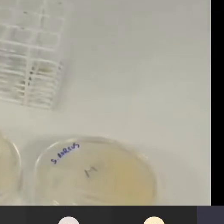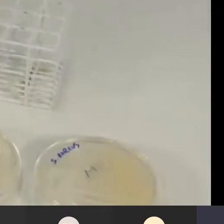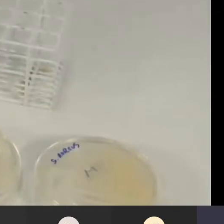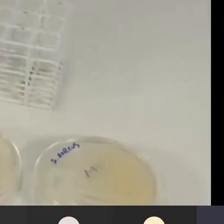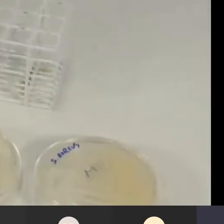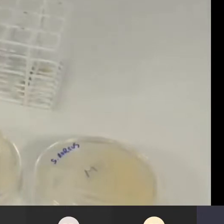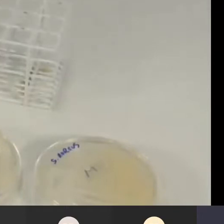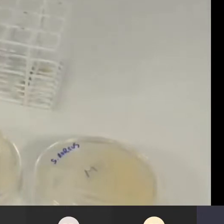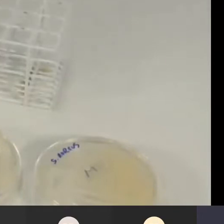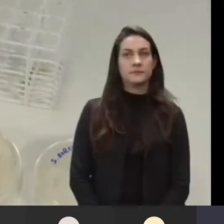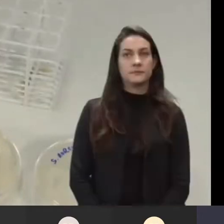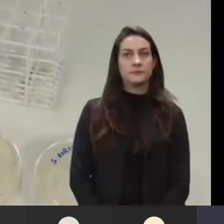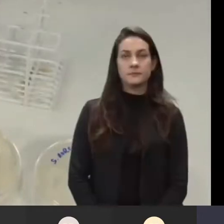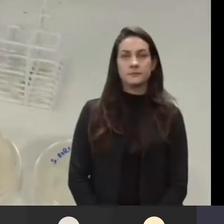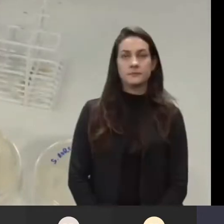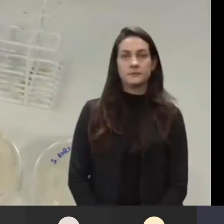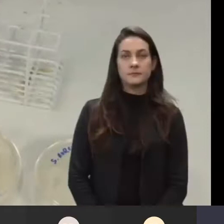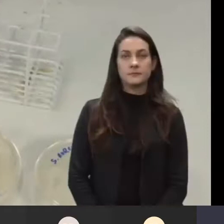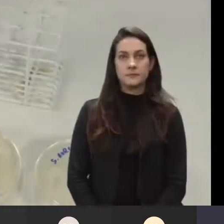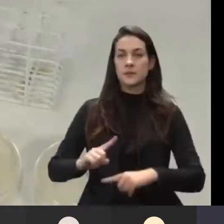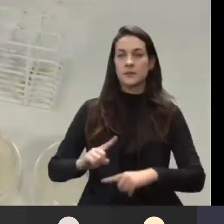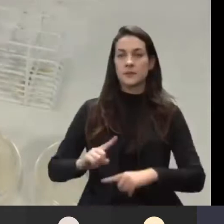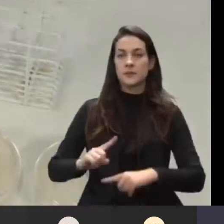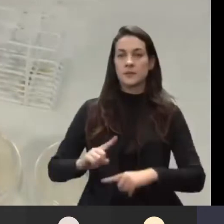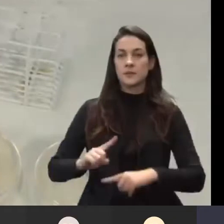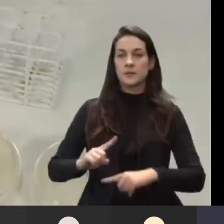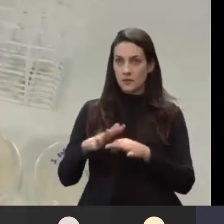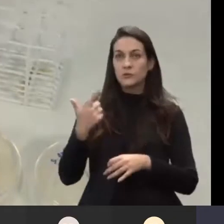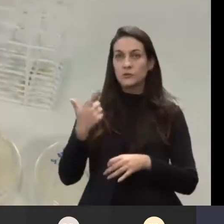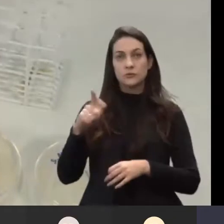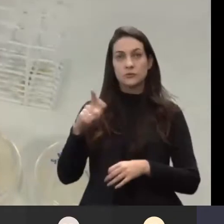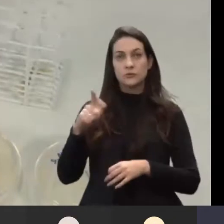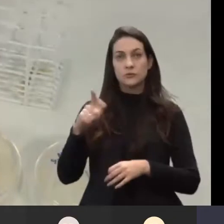E flamba a alça após o uso.